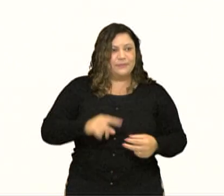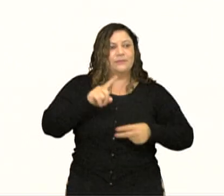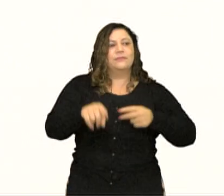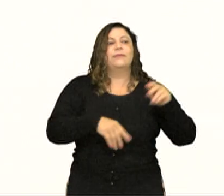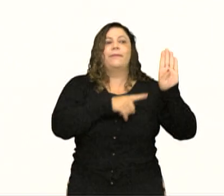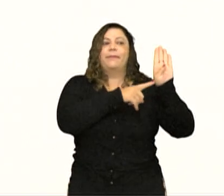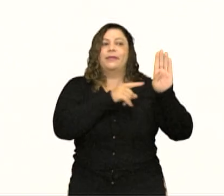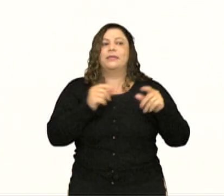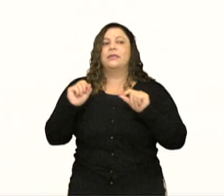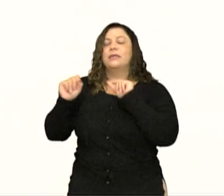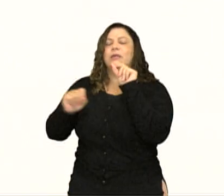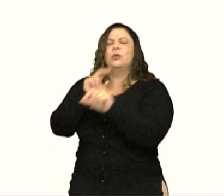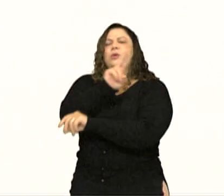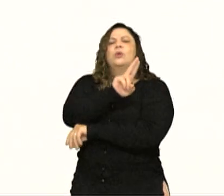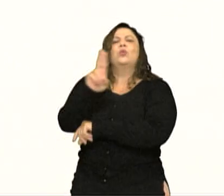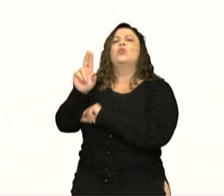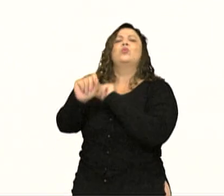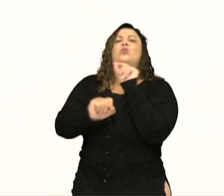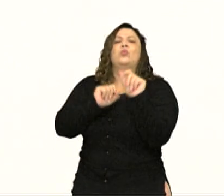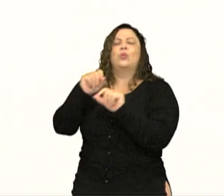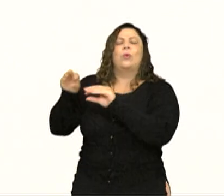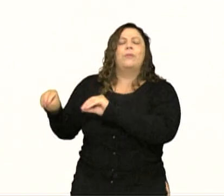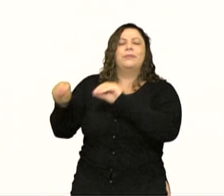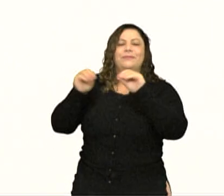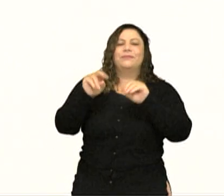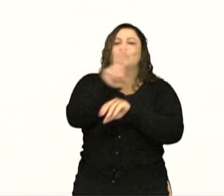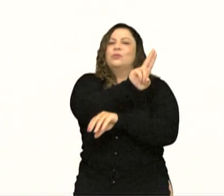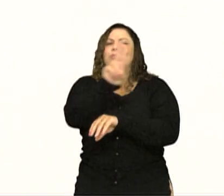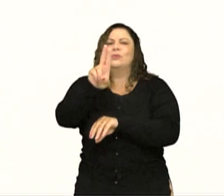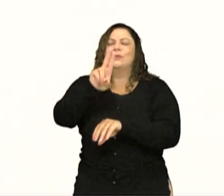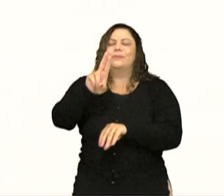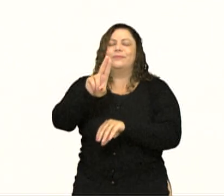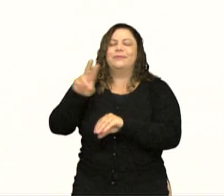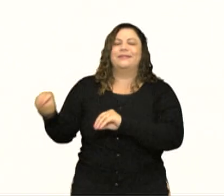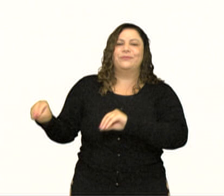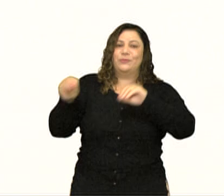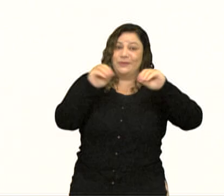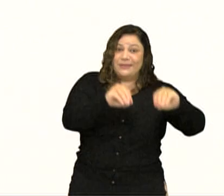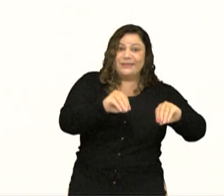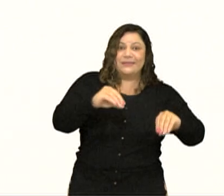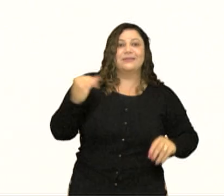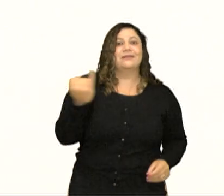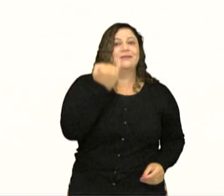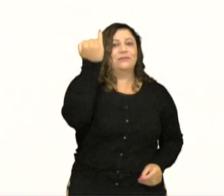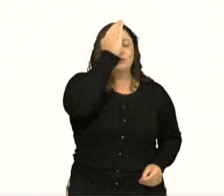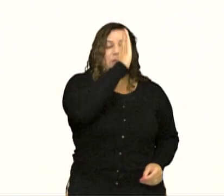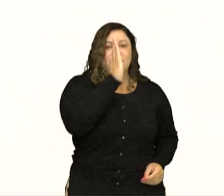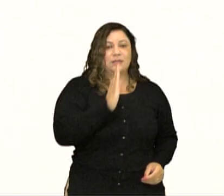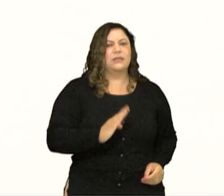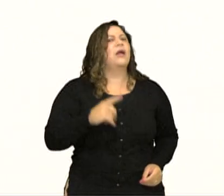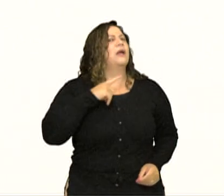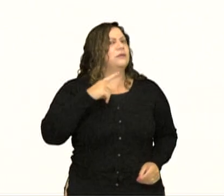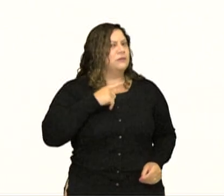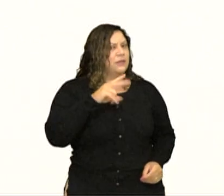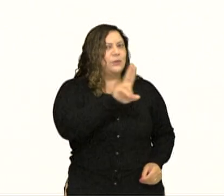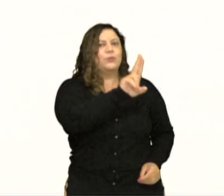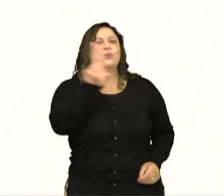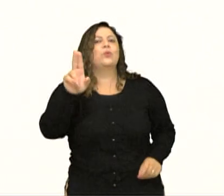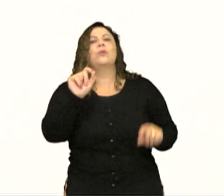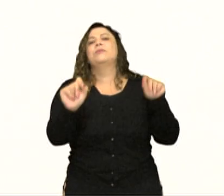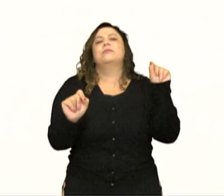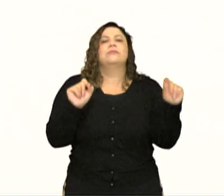nome se dá a esse processo de imigração bastante importante para o Brasil? Então, recebe um nome. Que nome é